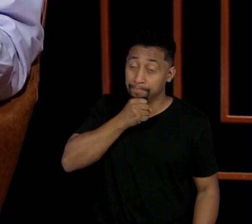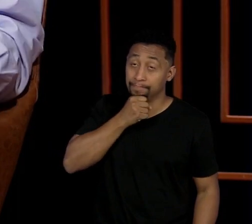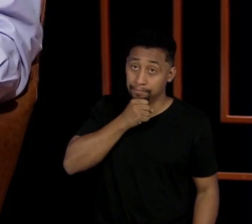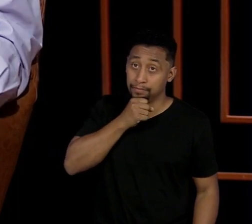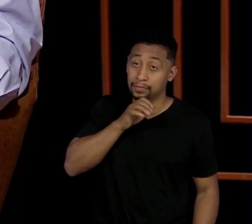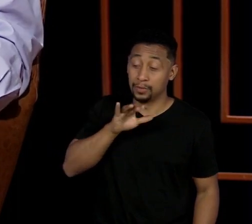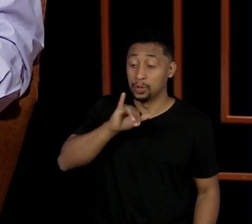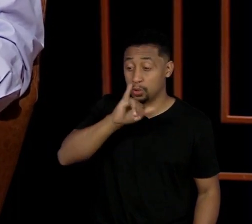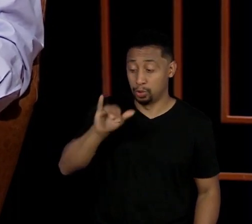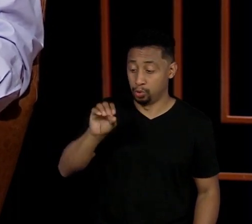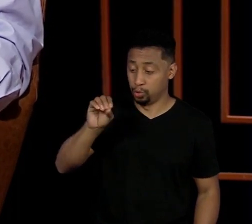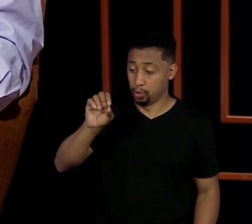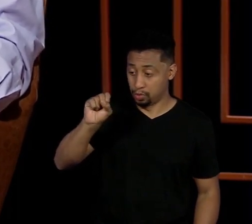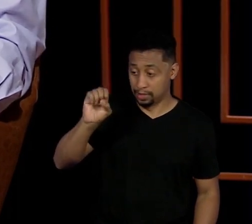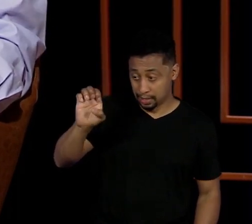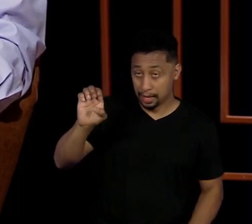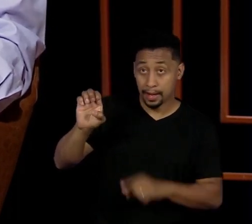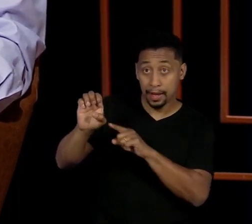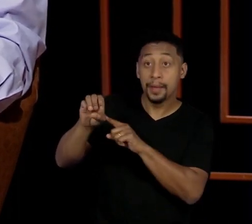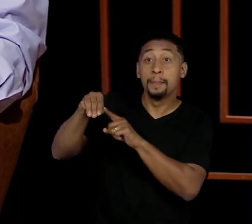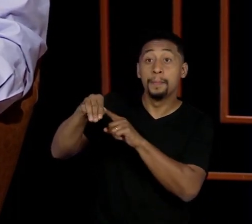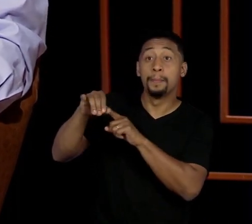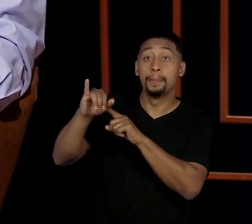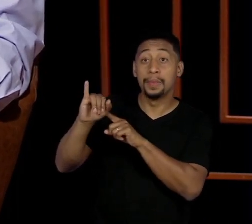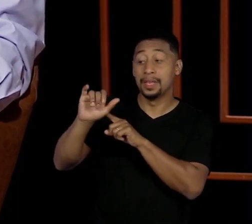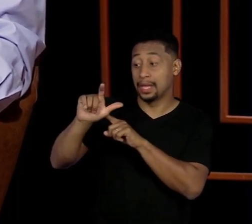José Miller,